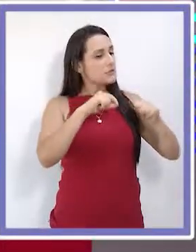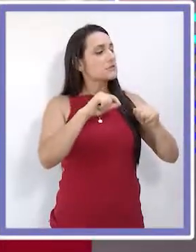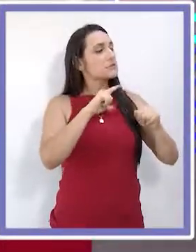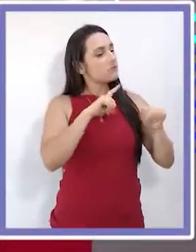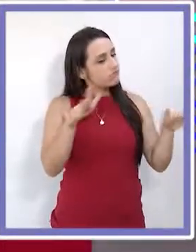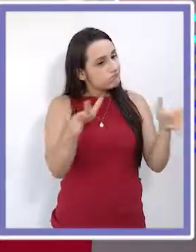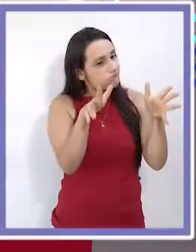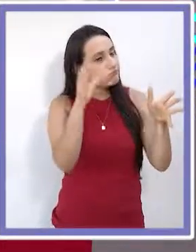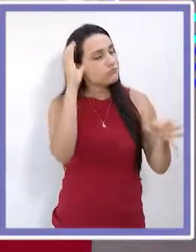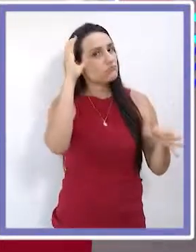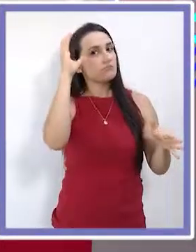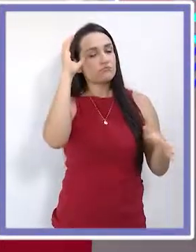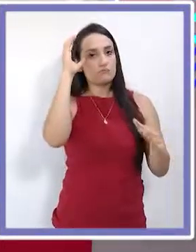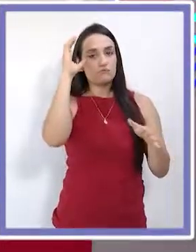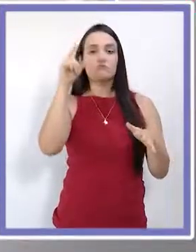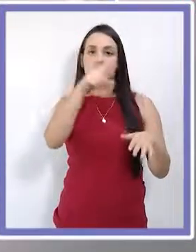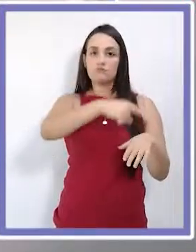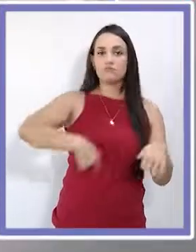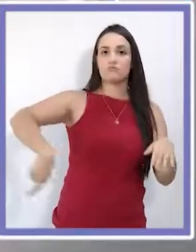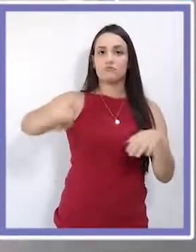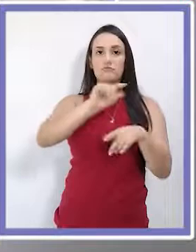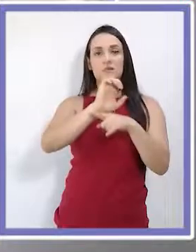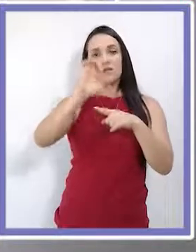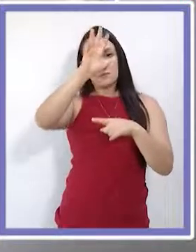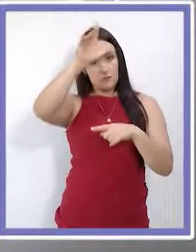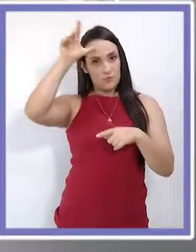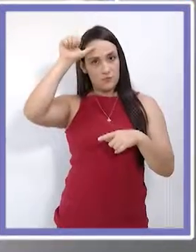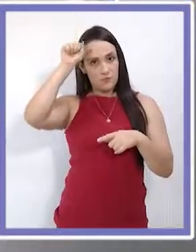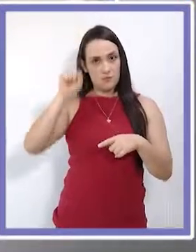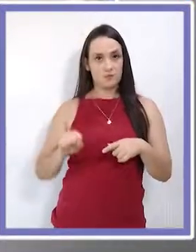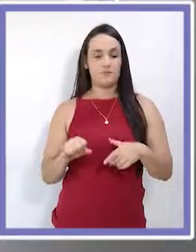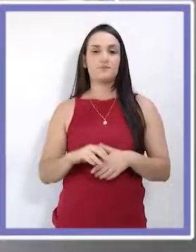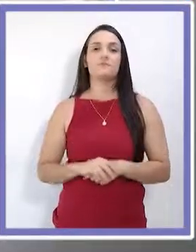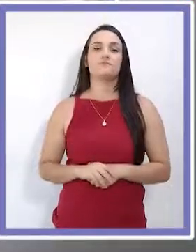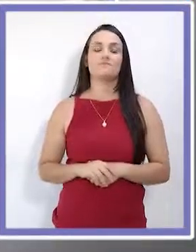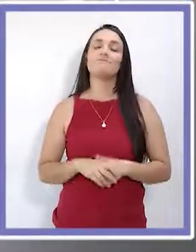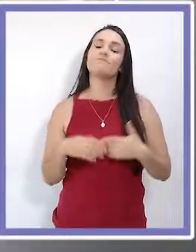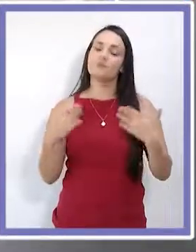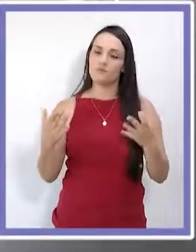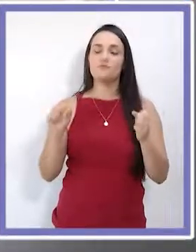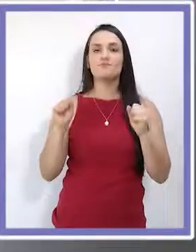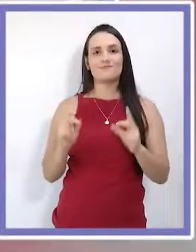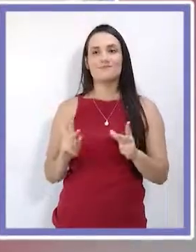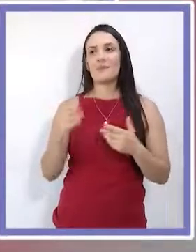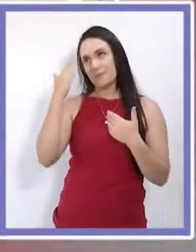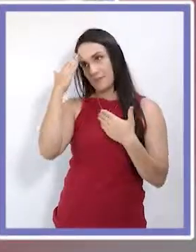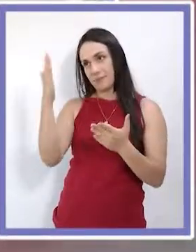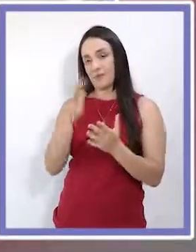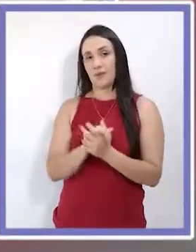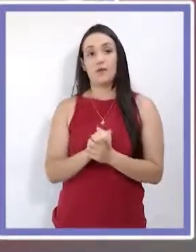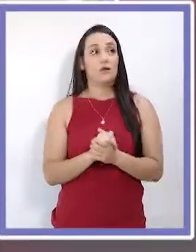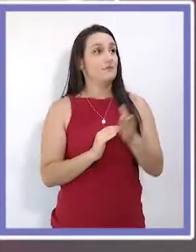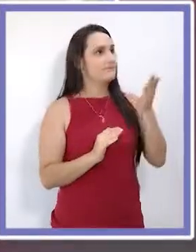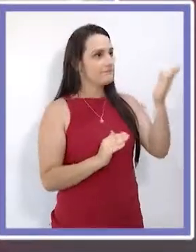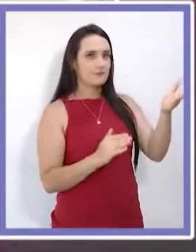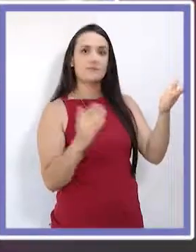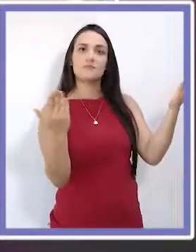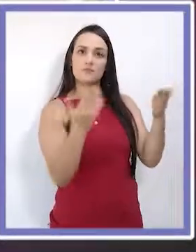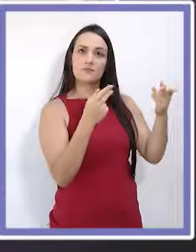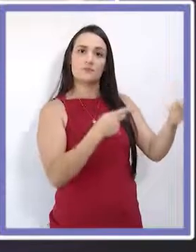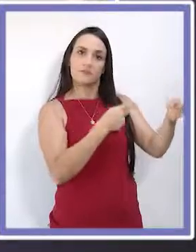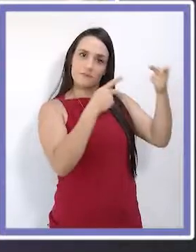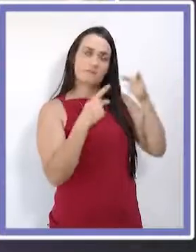dessa conscientização é muito importante para os sul-mato-grossenses. E para falar